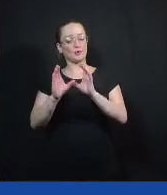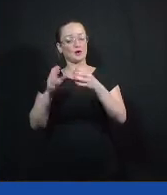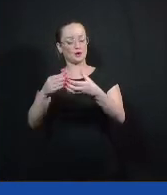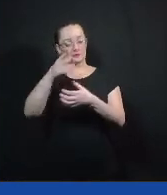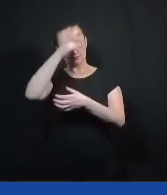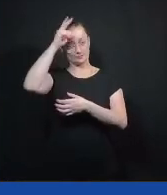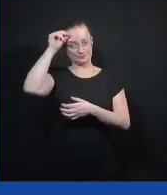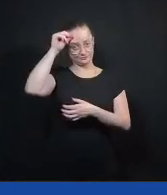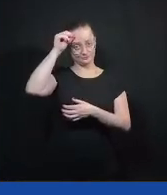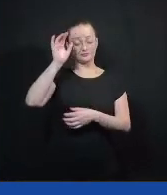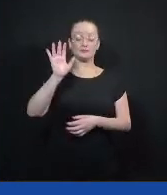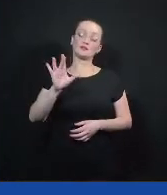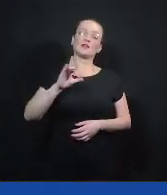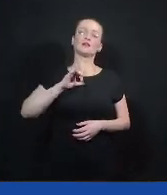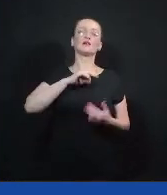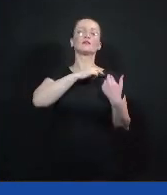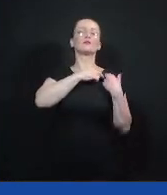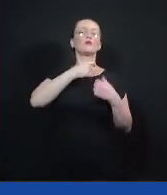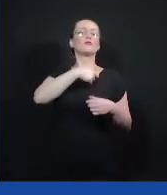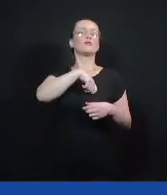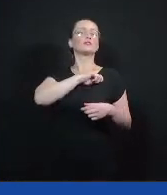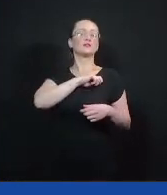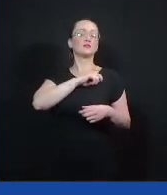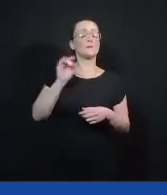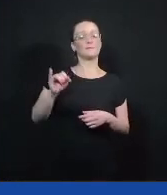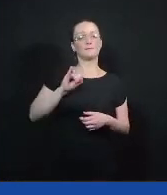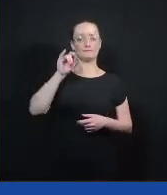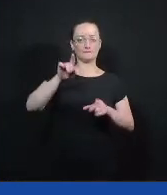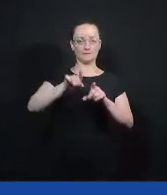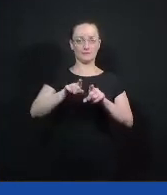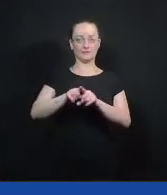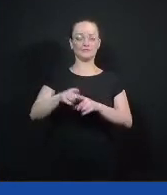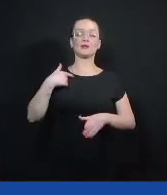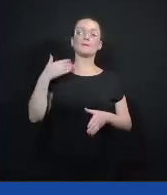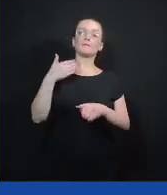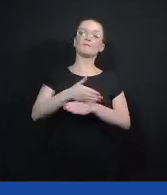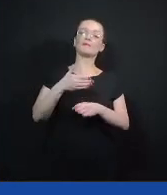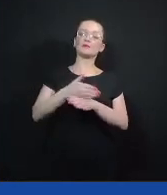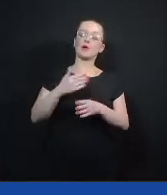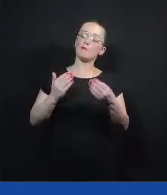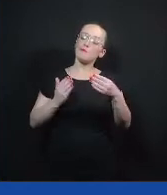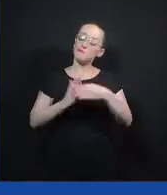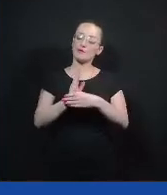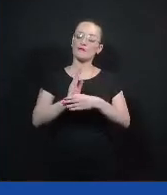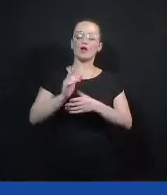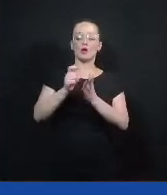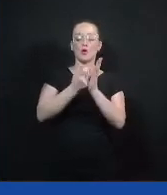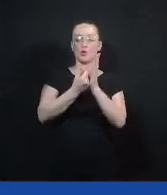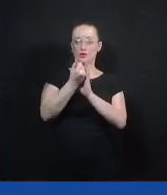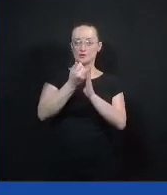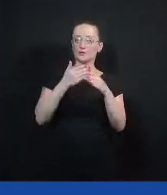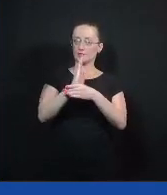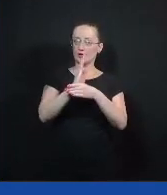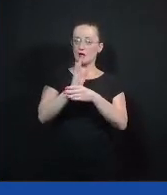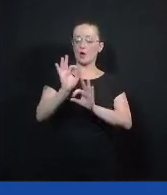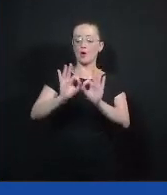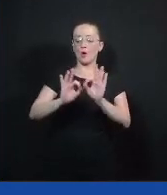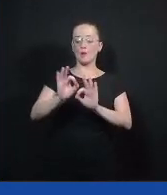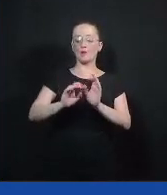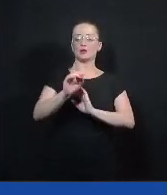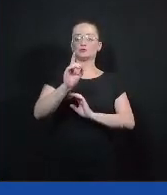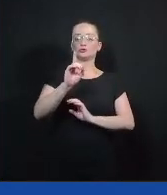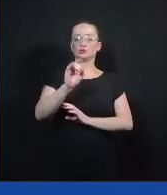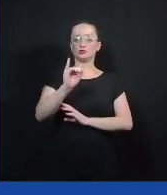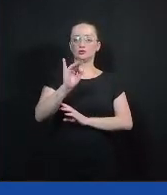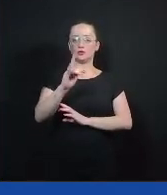Municipal, mas eles têm um papel de fiscalização muito importante. Eles participam da aprovação do orçamento, da aprovação do plano diretor, que